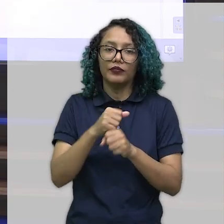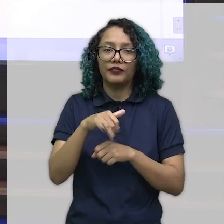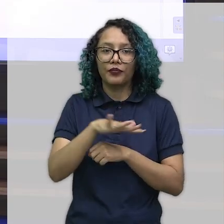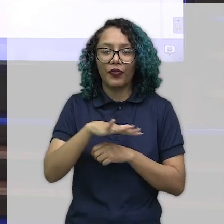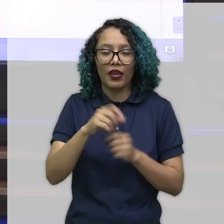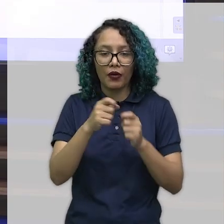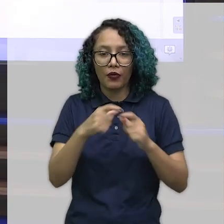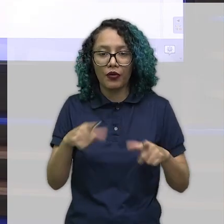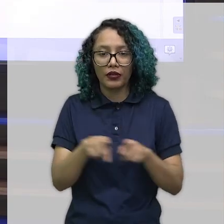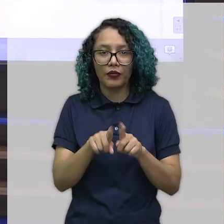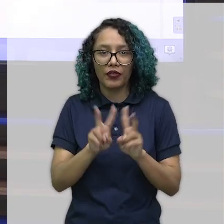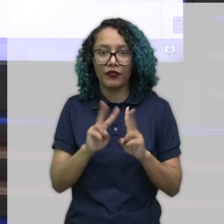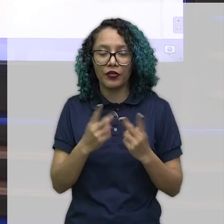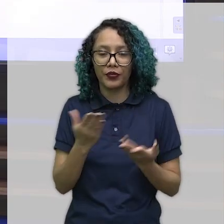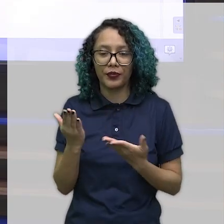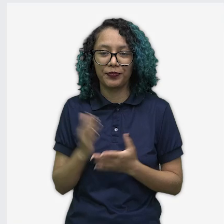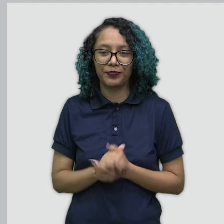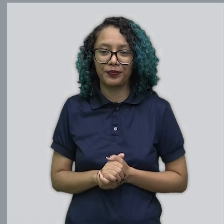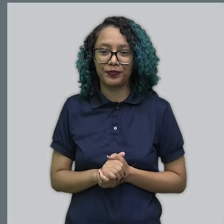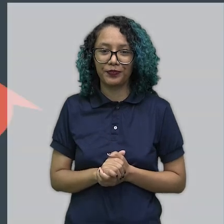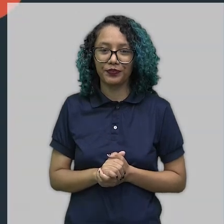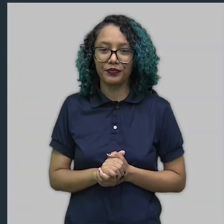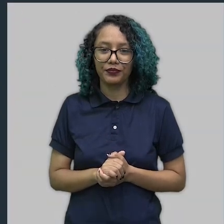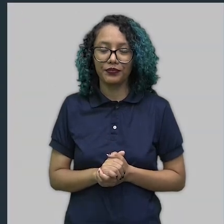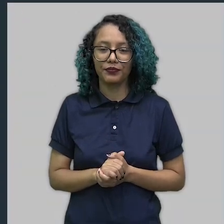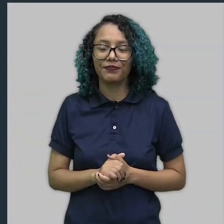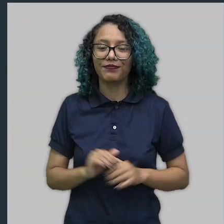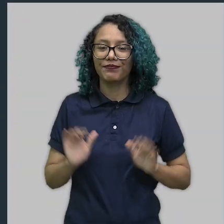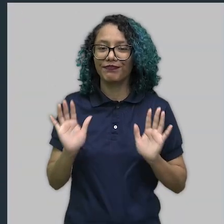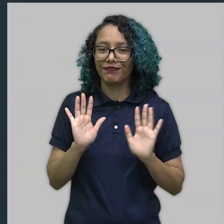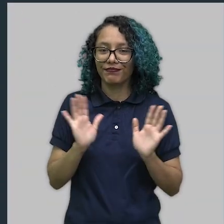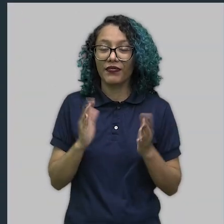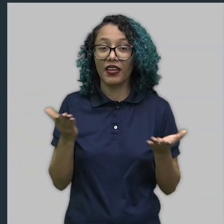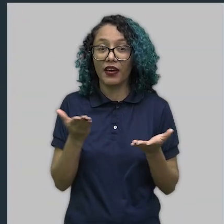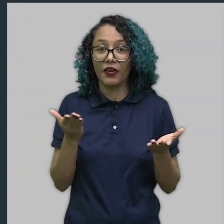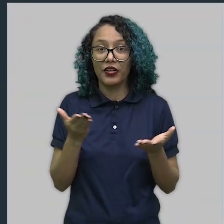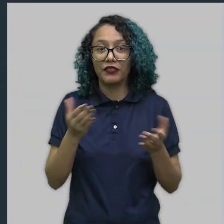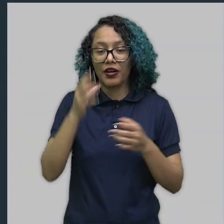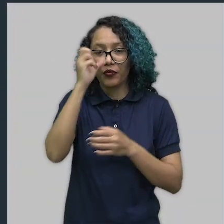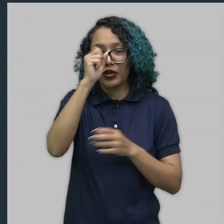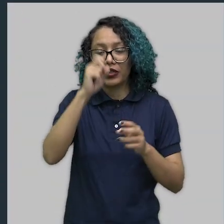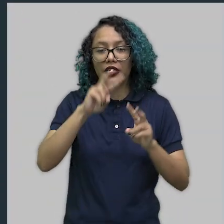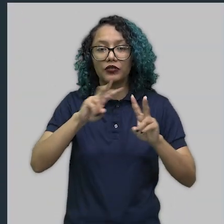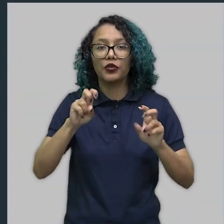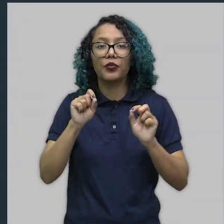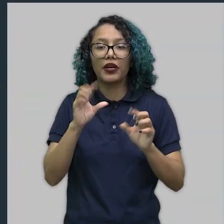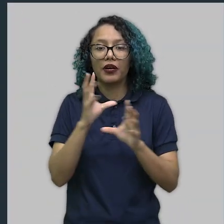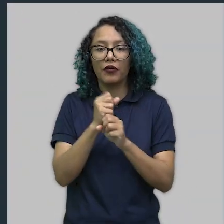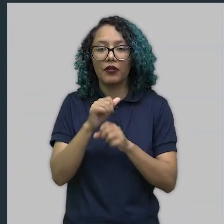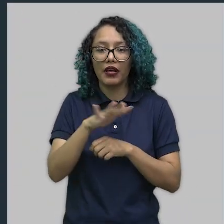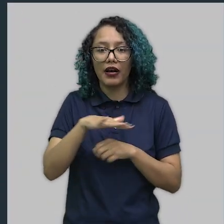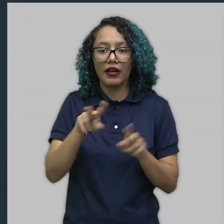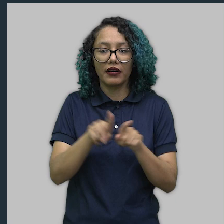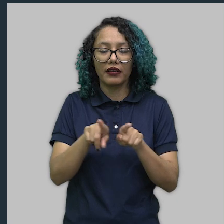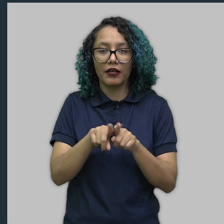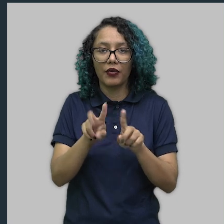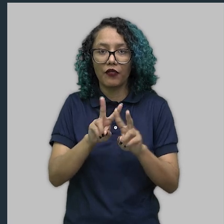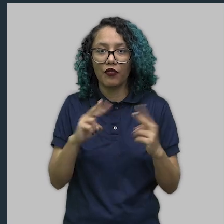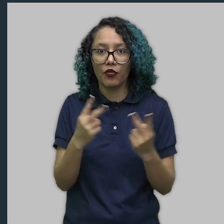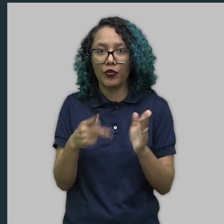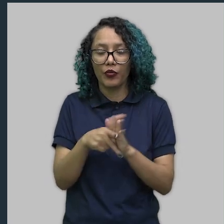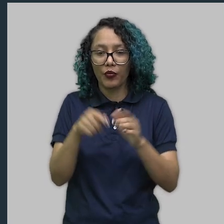do cone e o seu volume. Vamos lá! Olá! Hoje vamos explorar como calcular a área e o volume de um